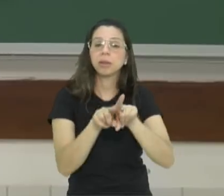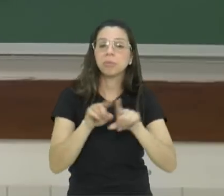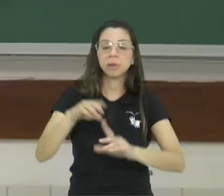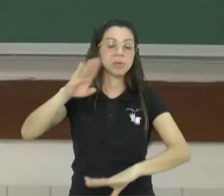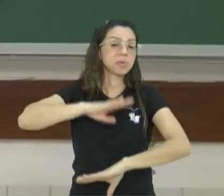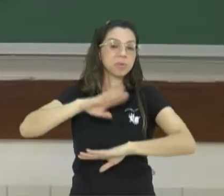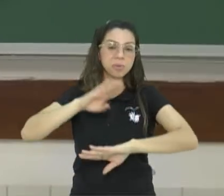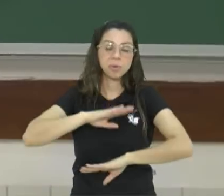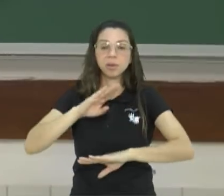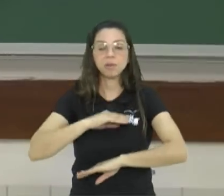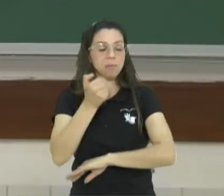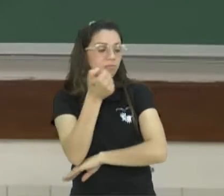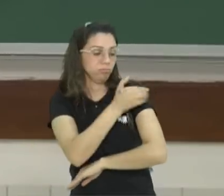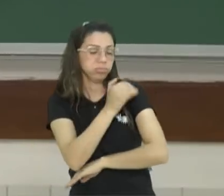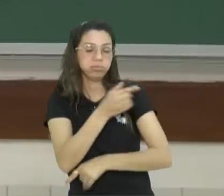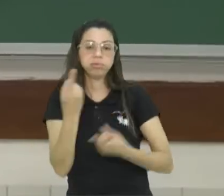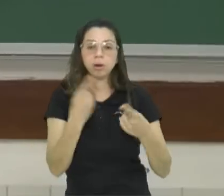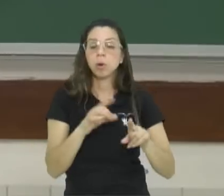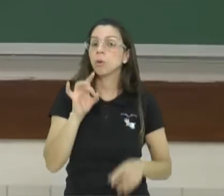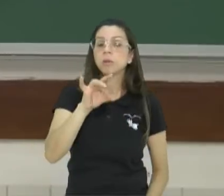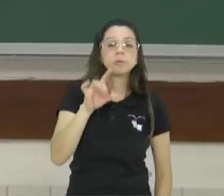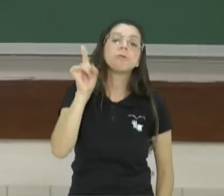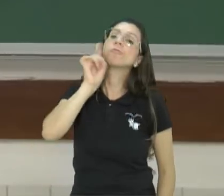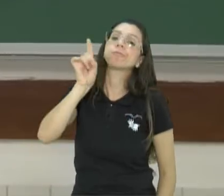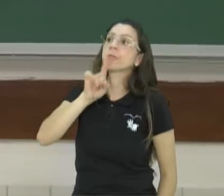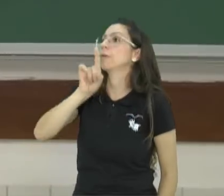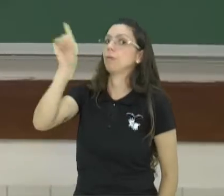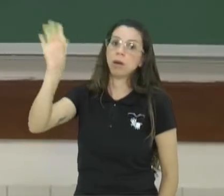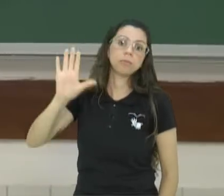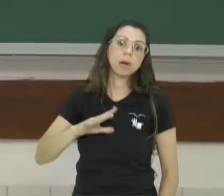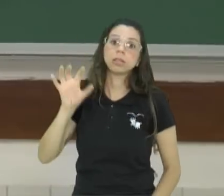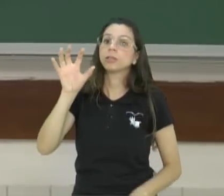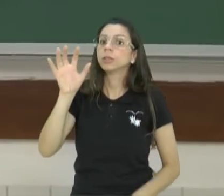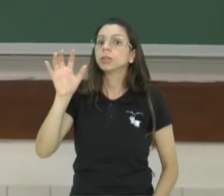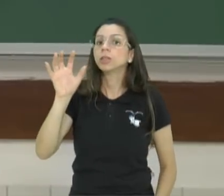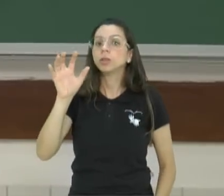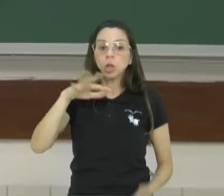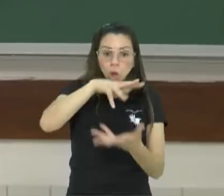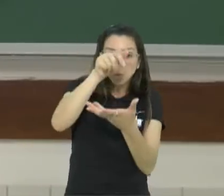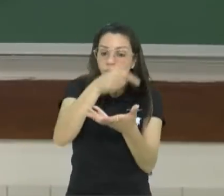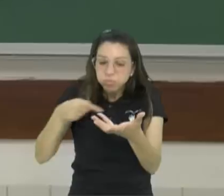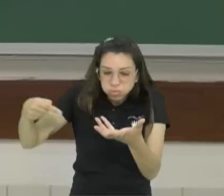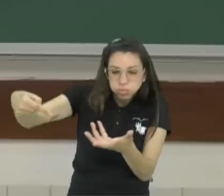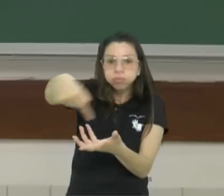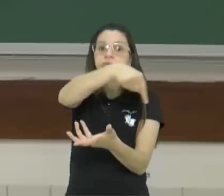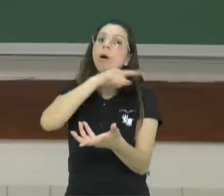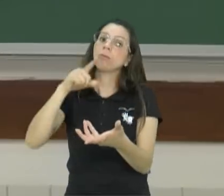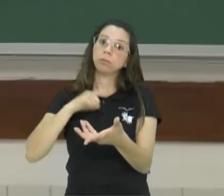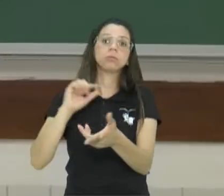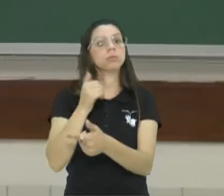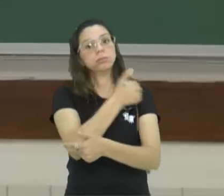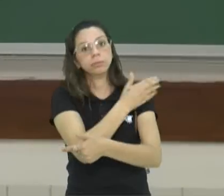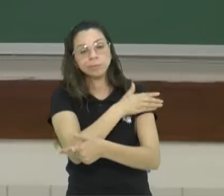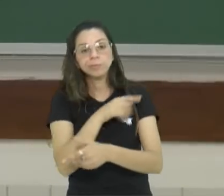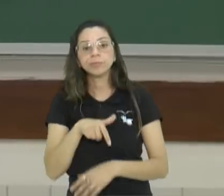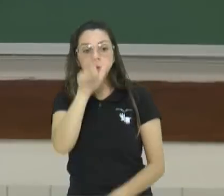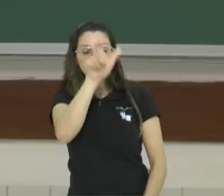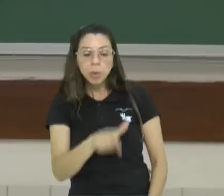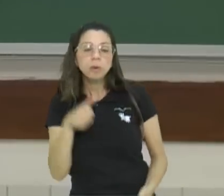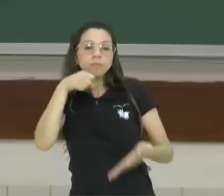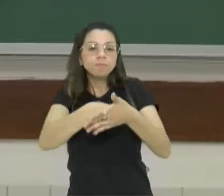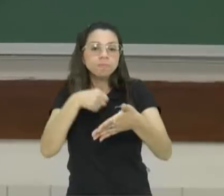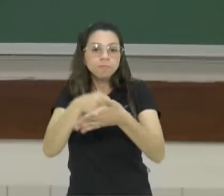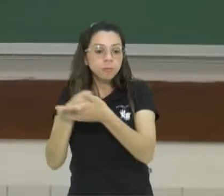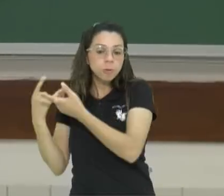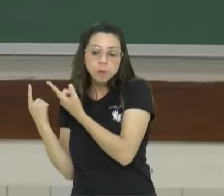racismo ainda, não só nos Estados Unidos, como em qualquer lugar do mundo, né? Mas ele foi uma pessoa que lutou muito forte